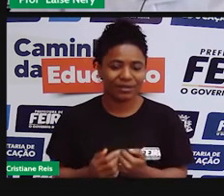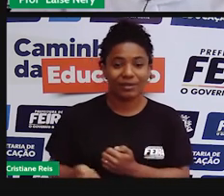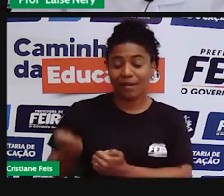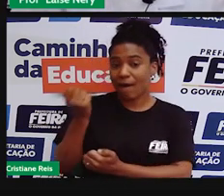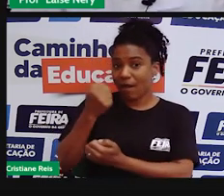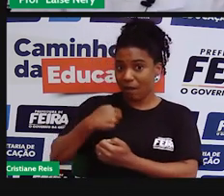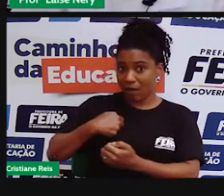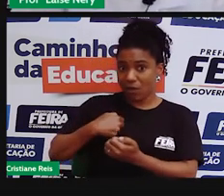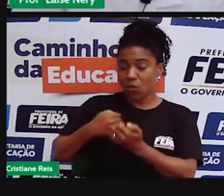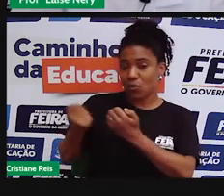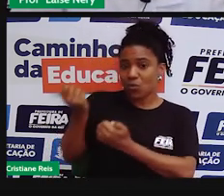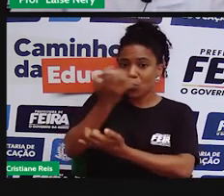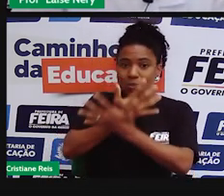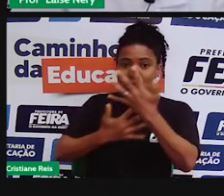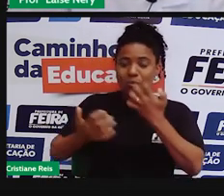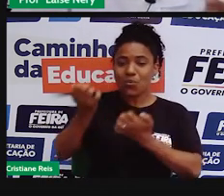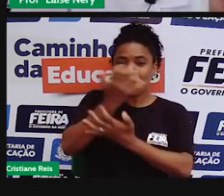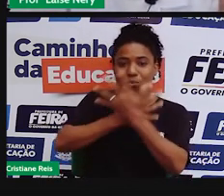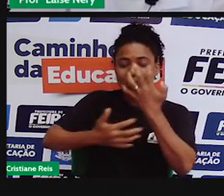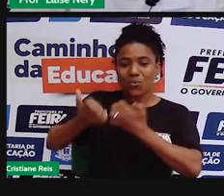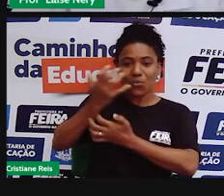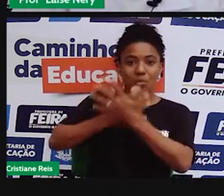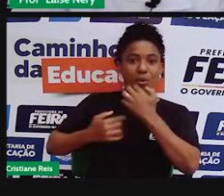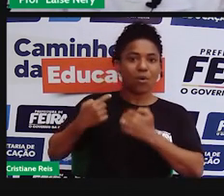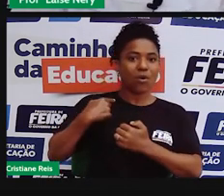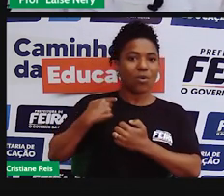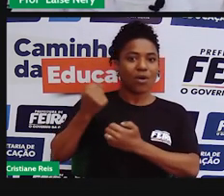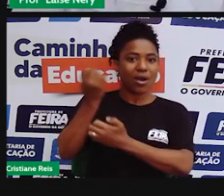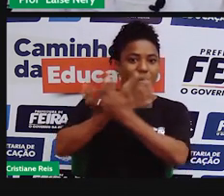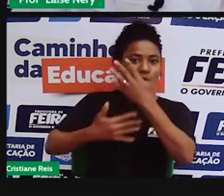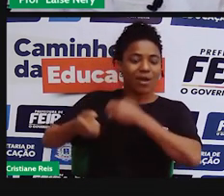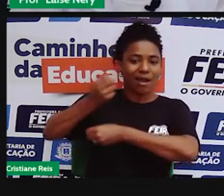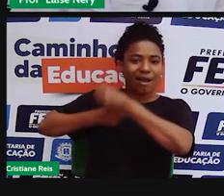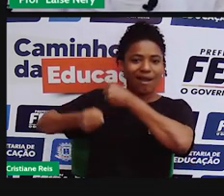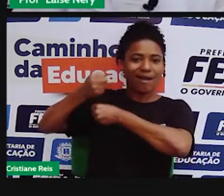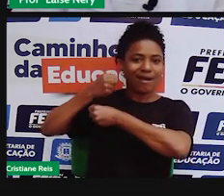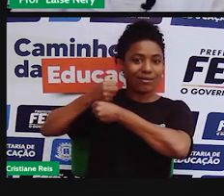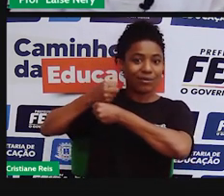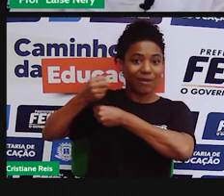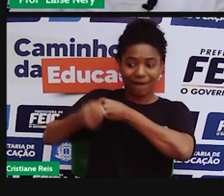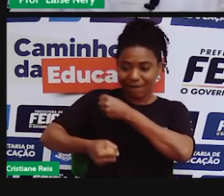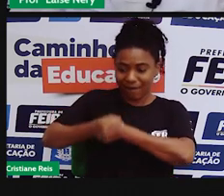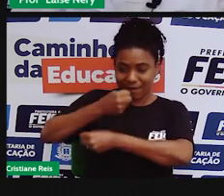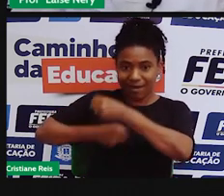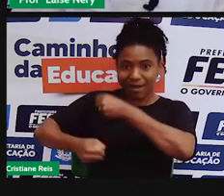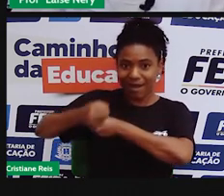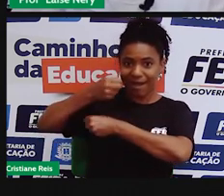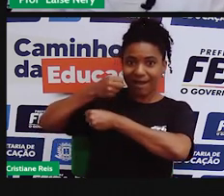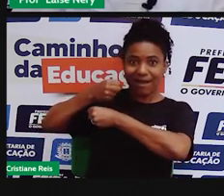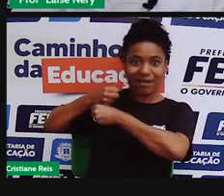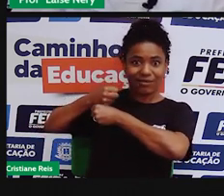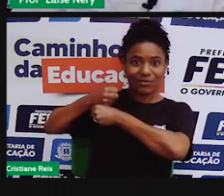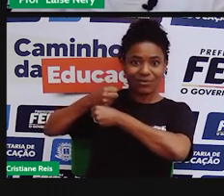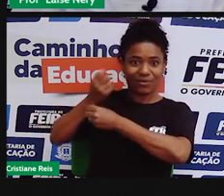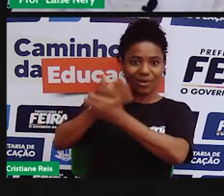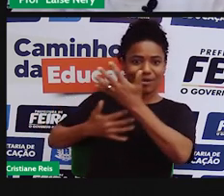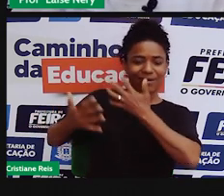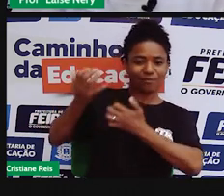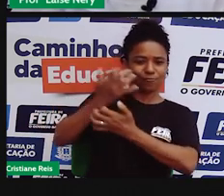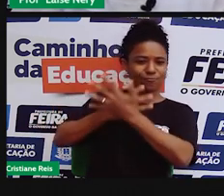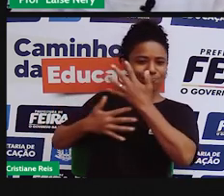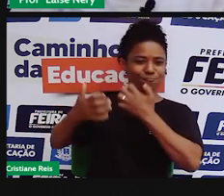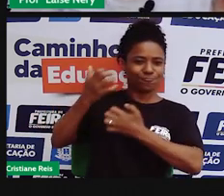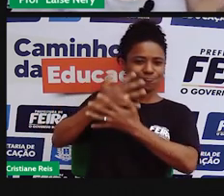eu cansei no coral no ano passado é algo que já aconteceu o fato que já